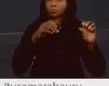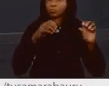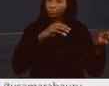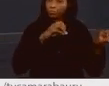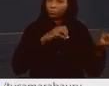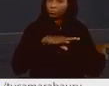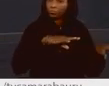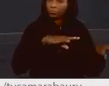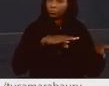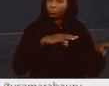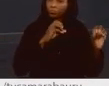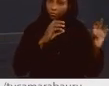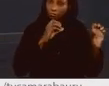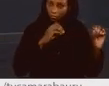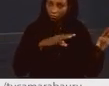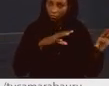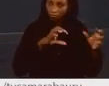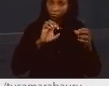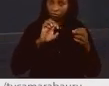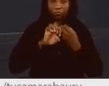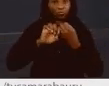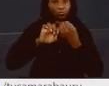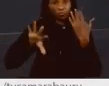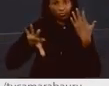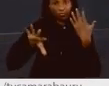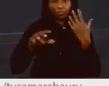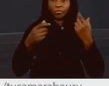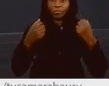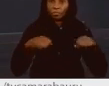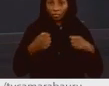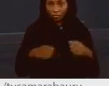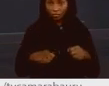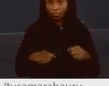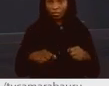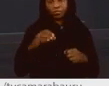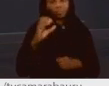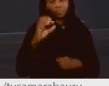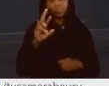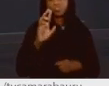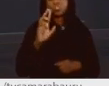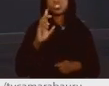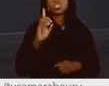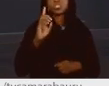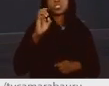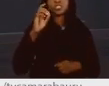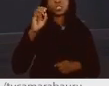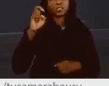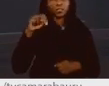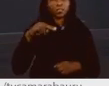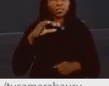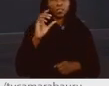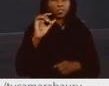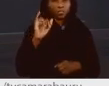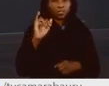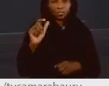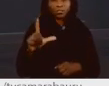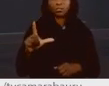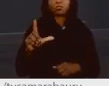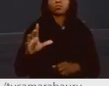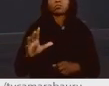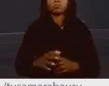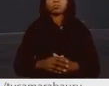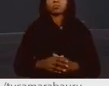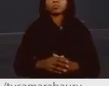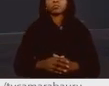o ensino à distância, ela deve ser credenciada. Então, você, como instituição de